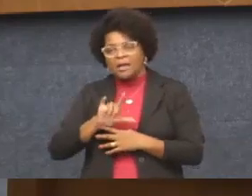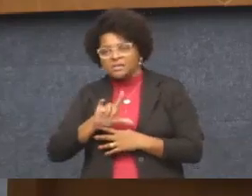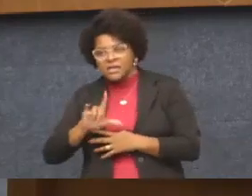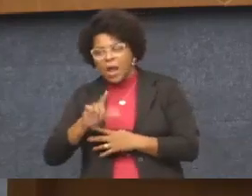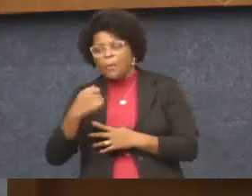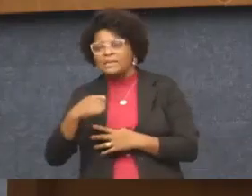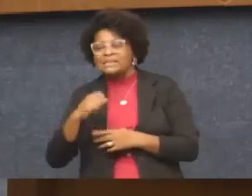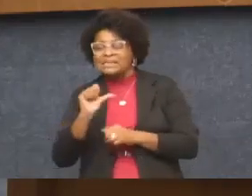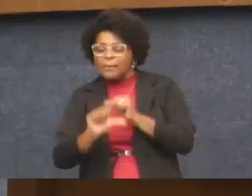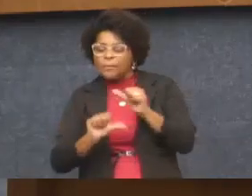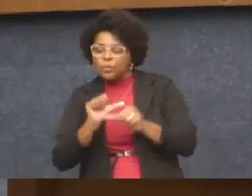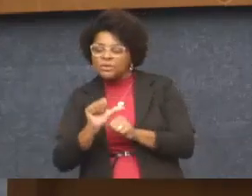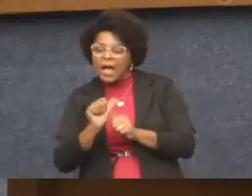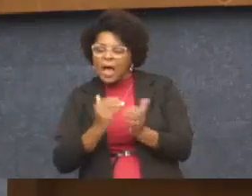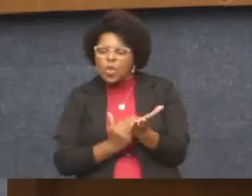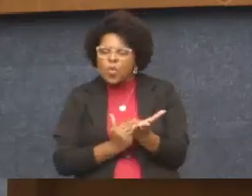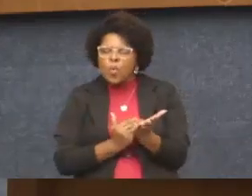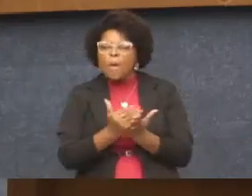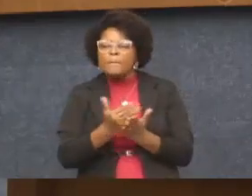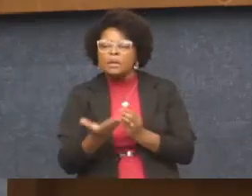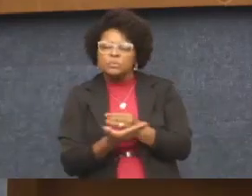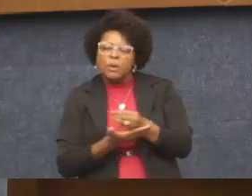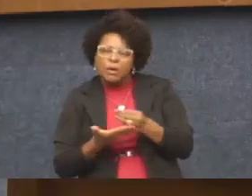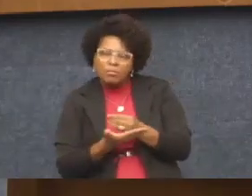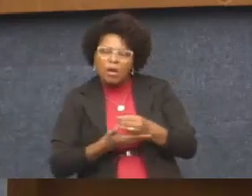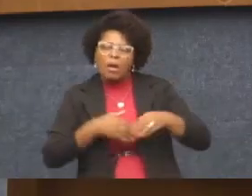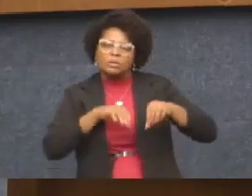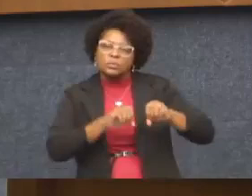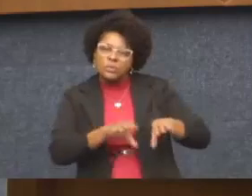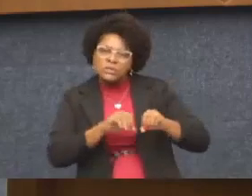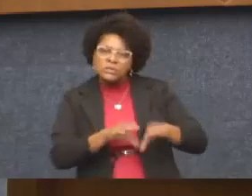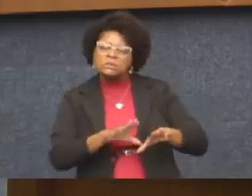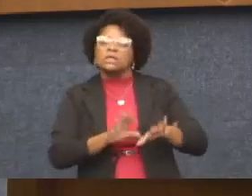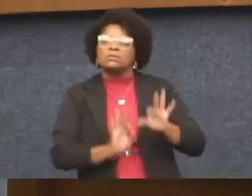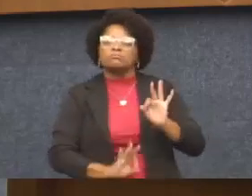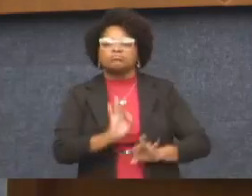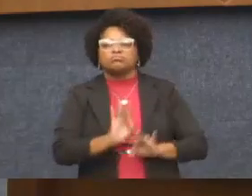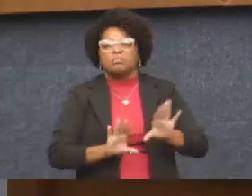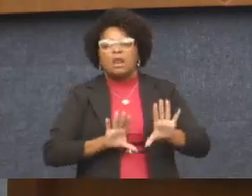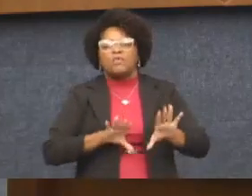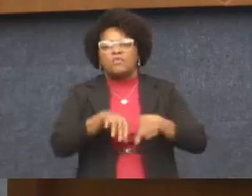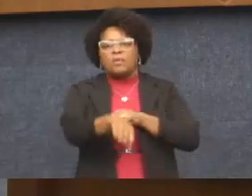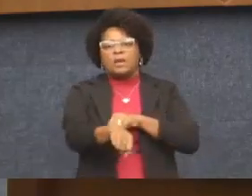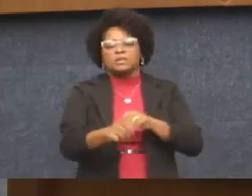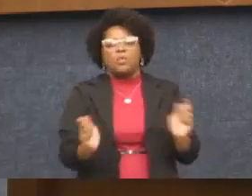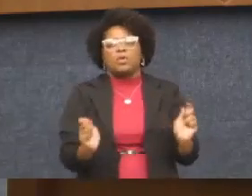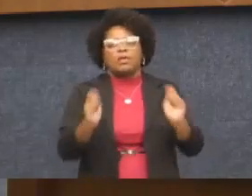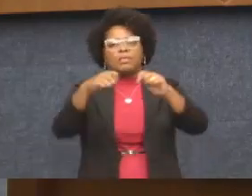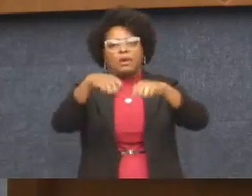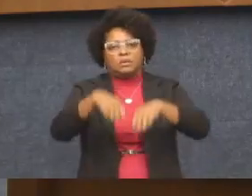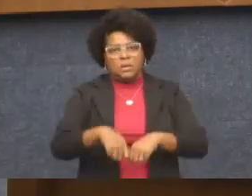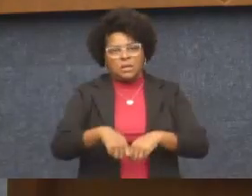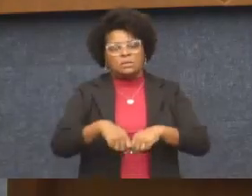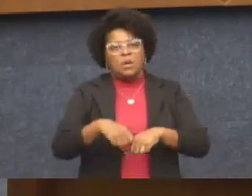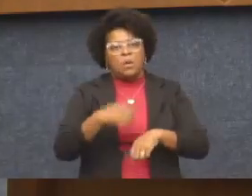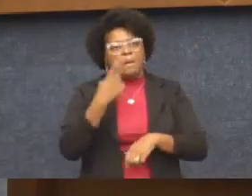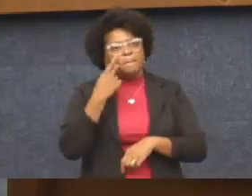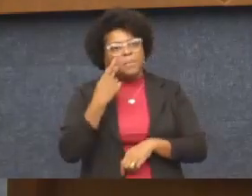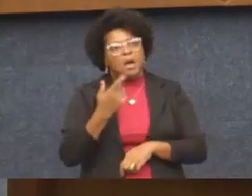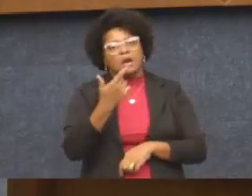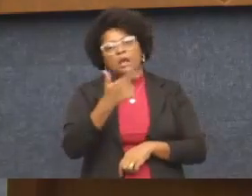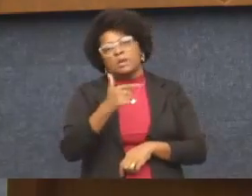base, na estrutura, melhores condições de ensino, de preparo, de formação, de capacitação, para que a gente não tenha